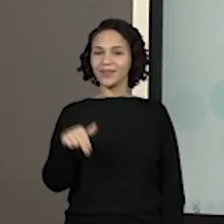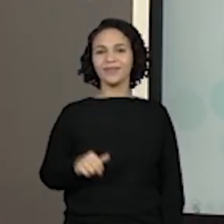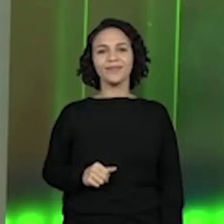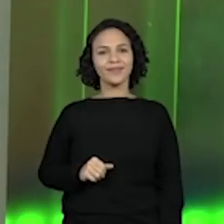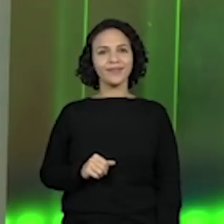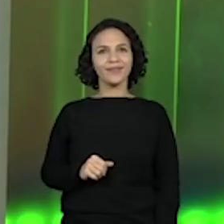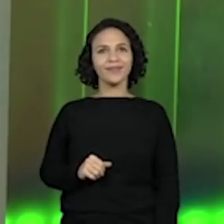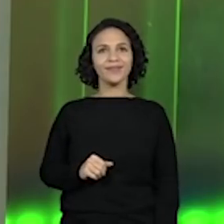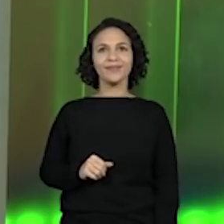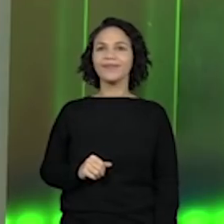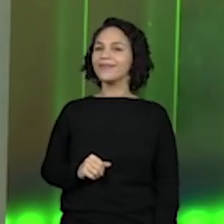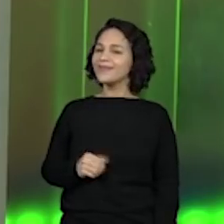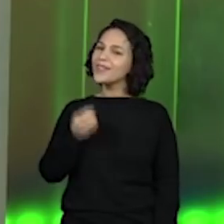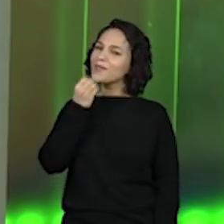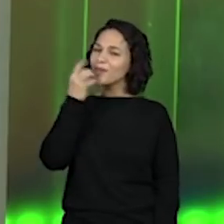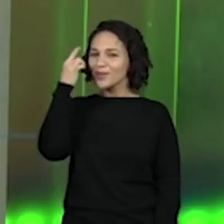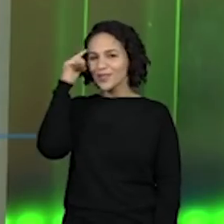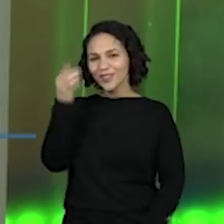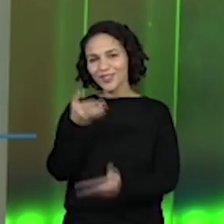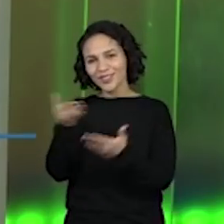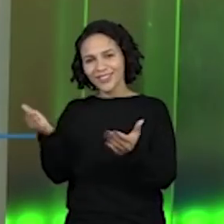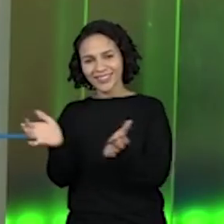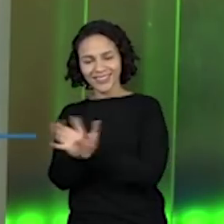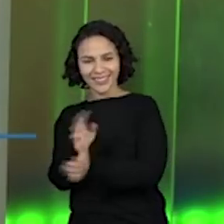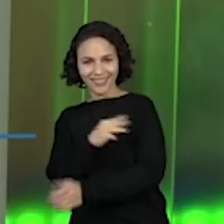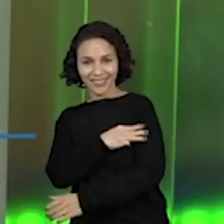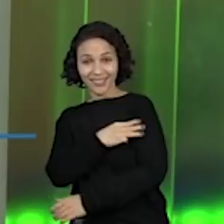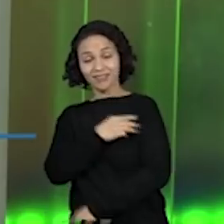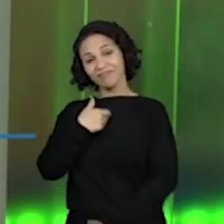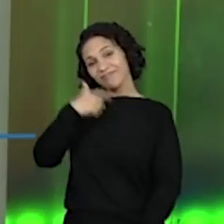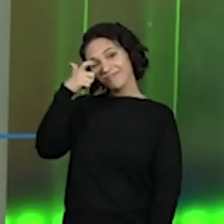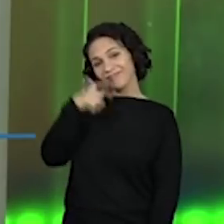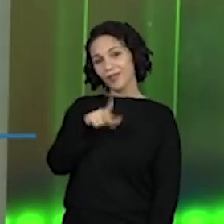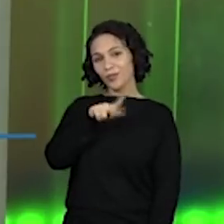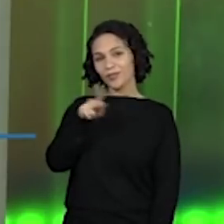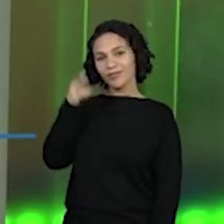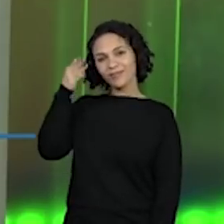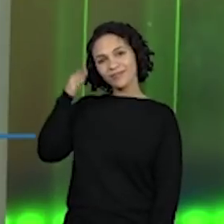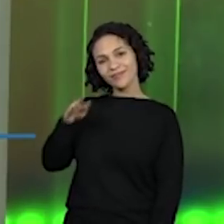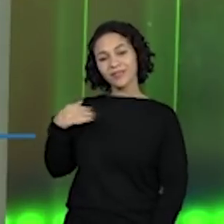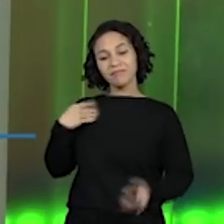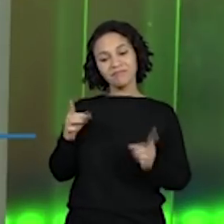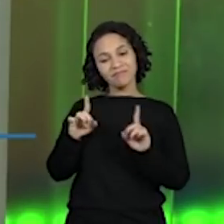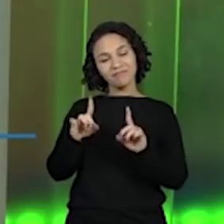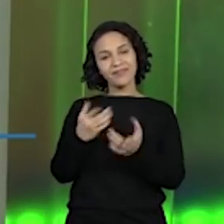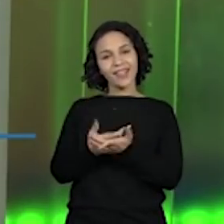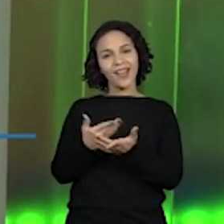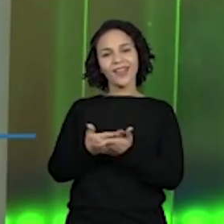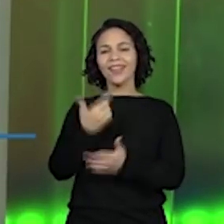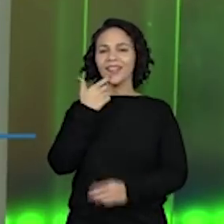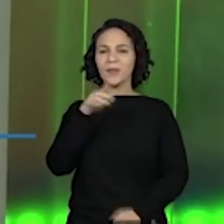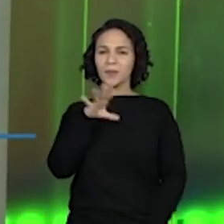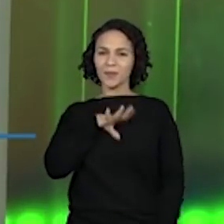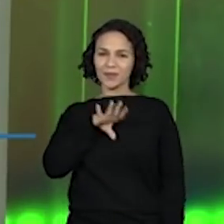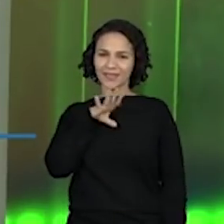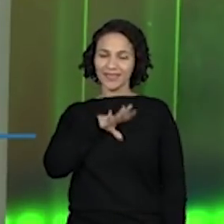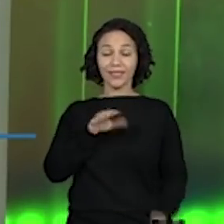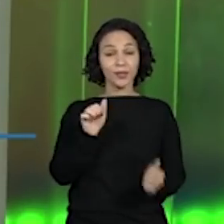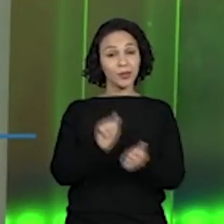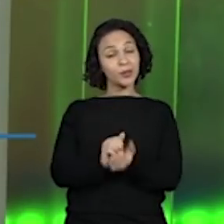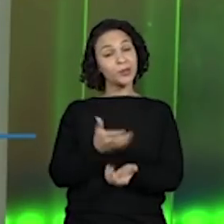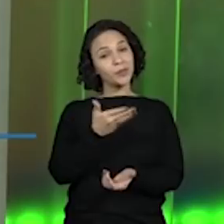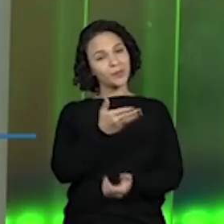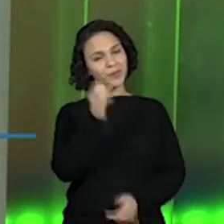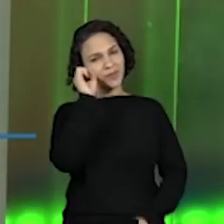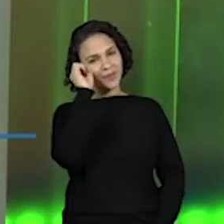Franciele. Bom dia, terceiro ano. Eu sou a professora Franciele e vim acompanhar vocês nessa aula de língua portuguesa junto com o